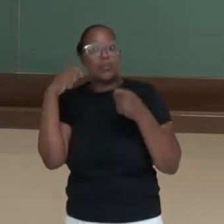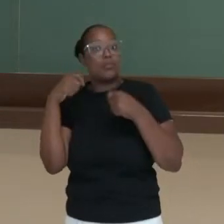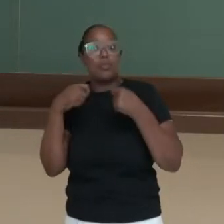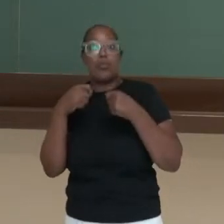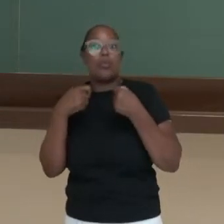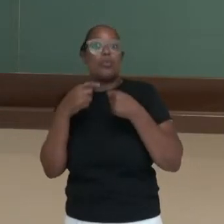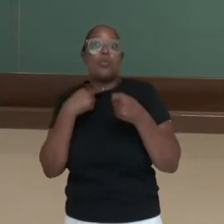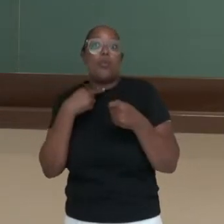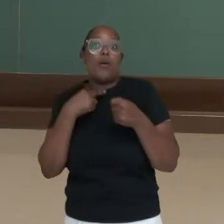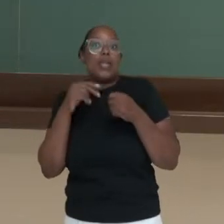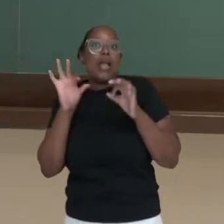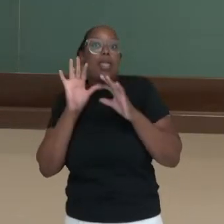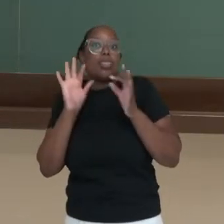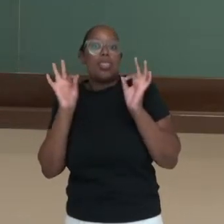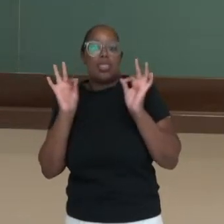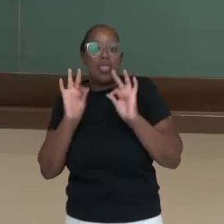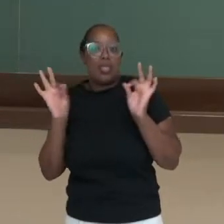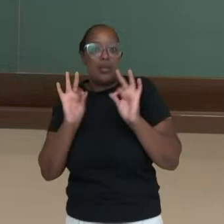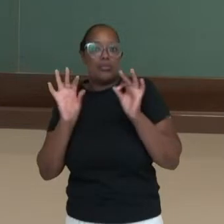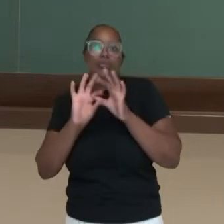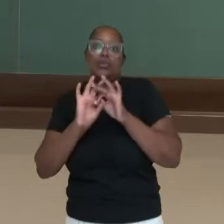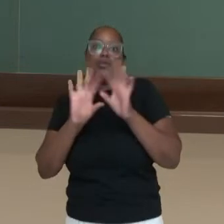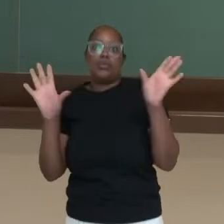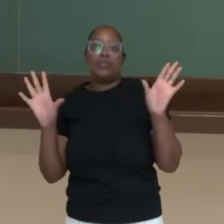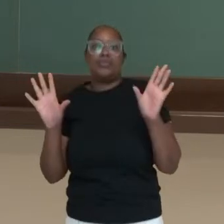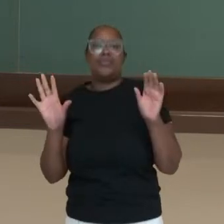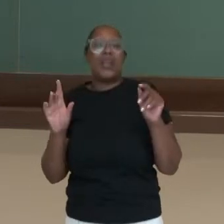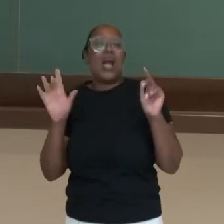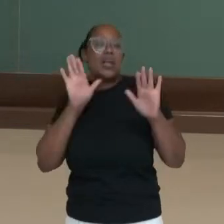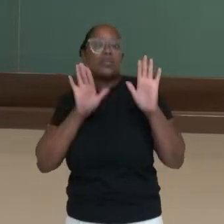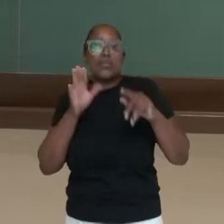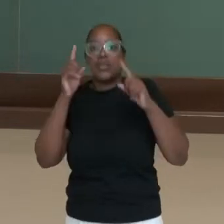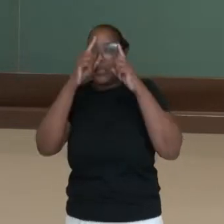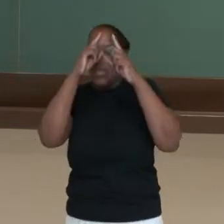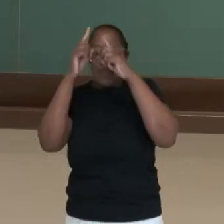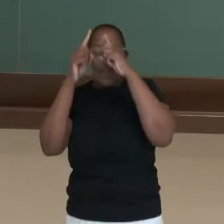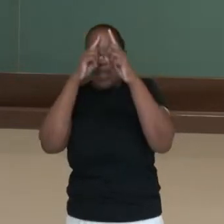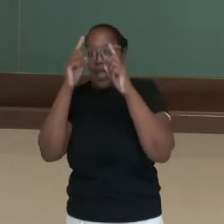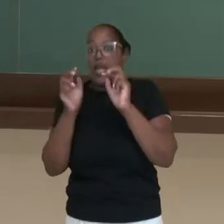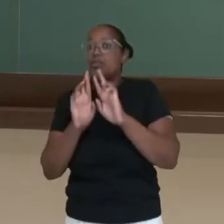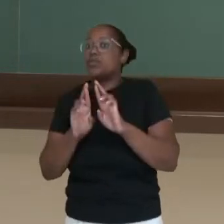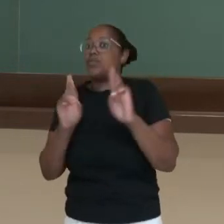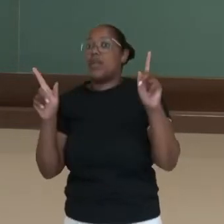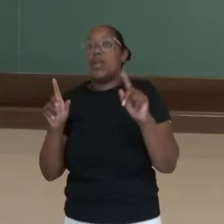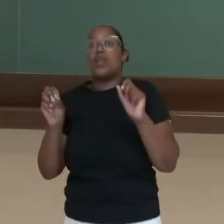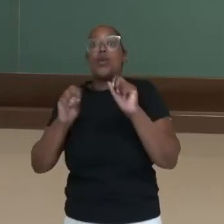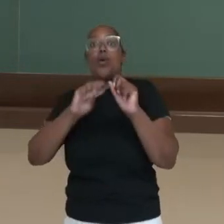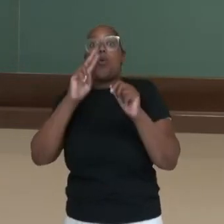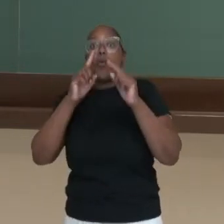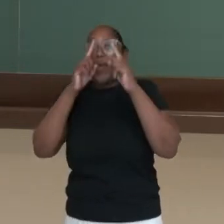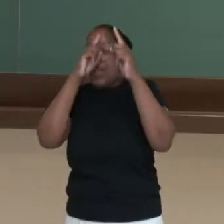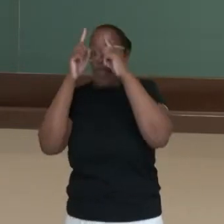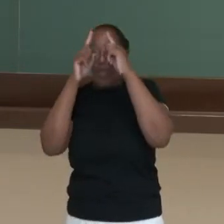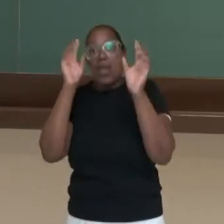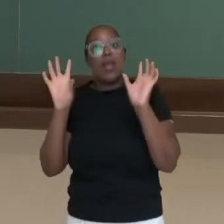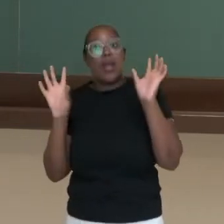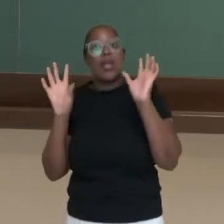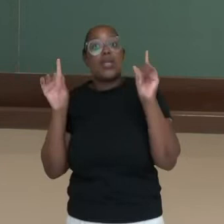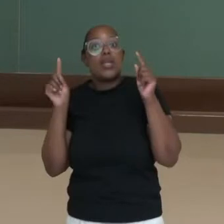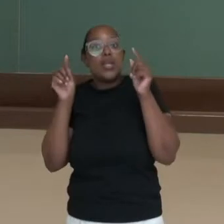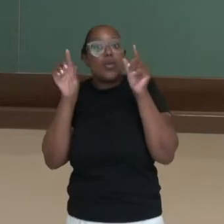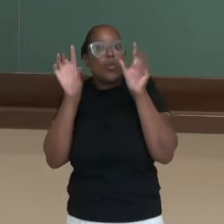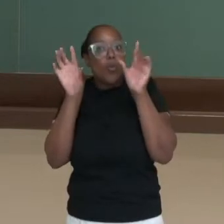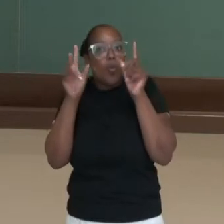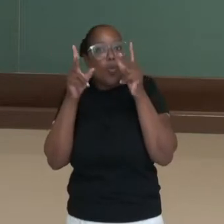sujeitar as minhas ideias, o que eu sou, aos outros. Eu não posso obrigar que os outros sejam iguais a mim, ajam igual a mim, quando